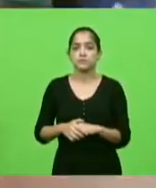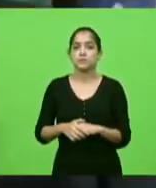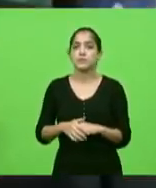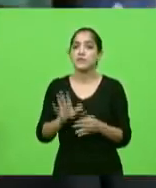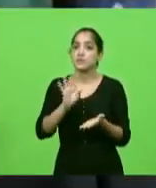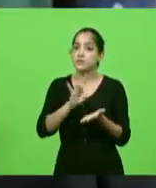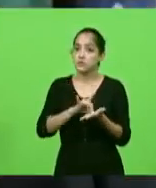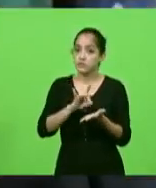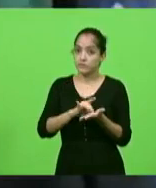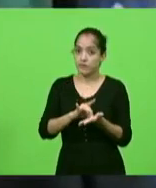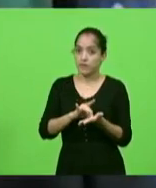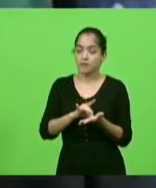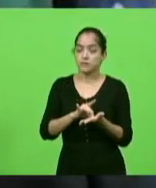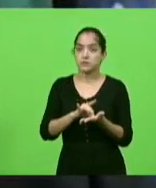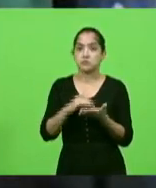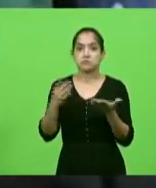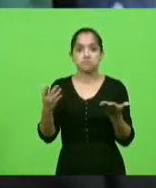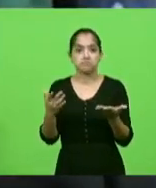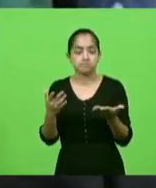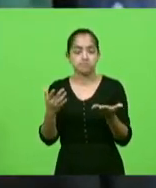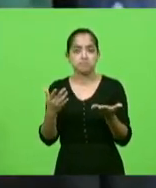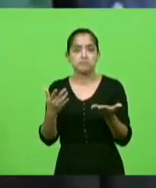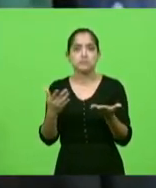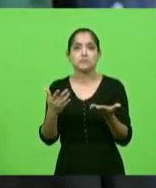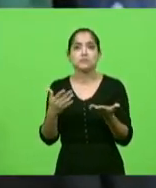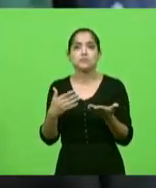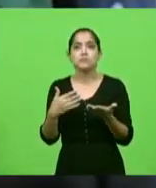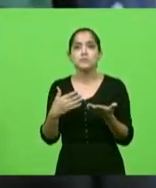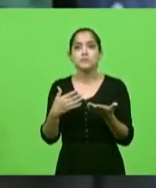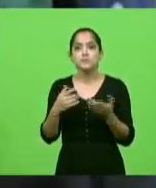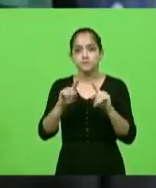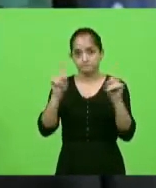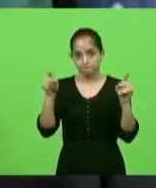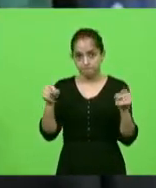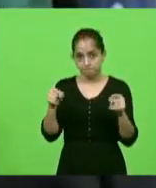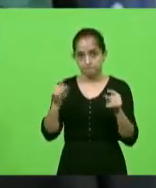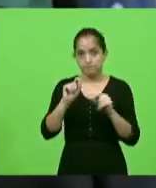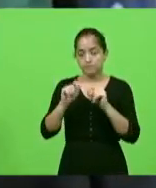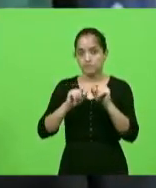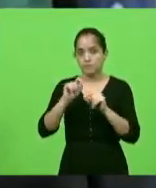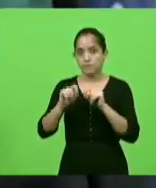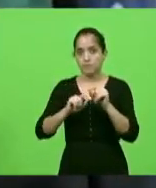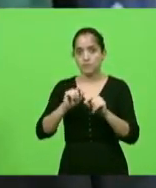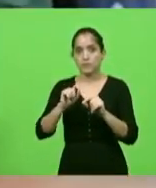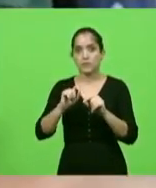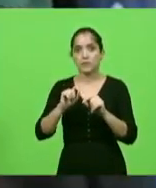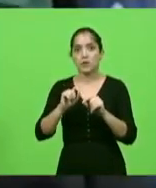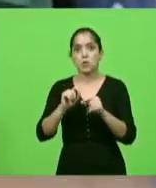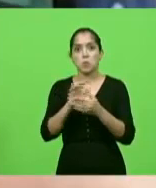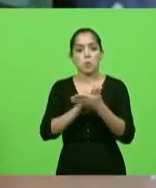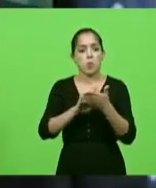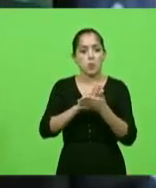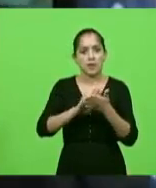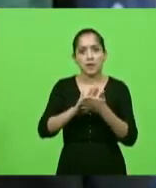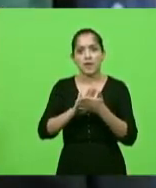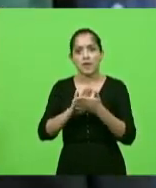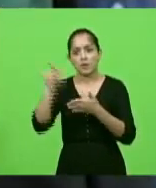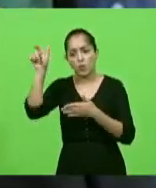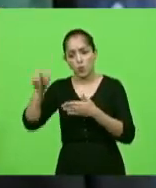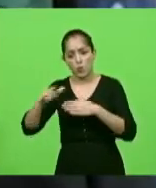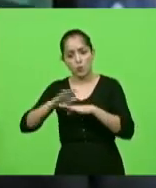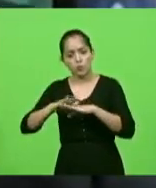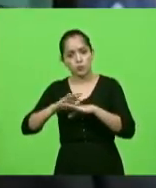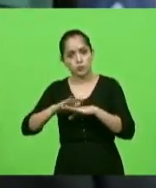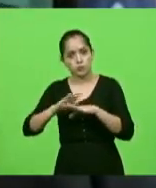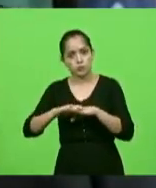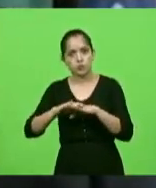"difa não nos parece abrir "de fato não nos parece haver qualquer luta do